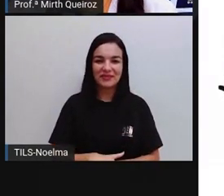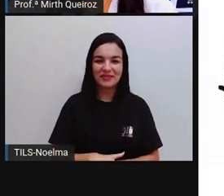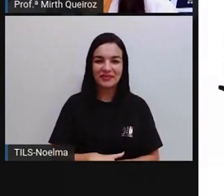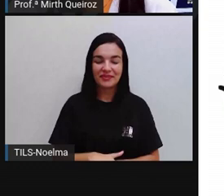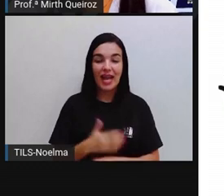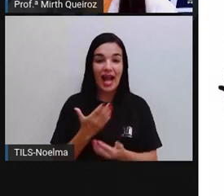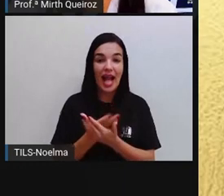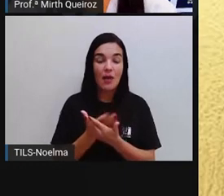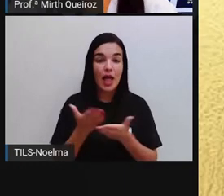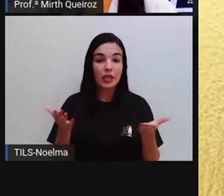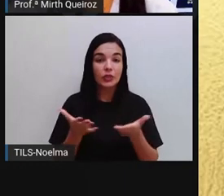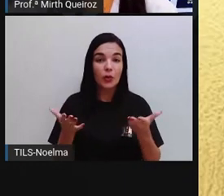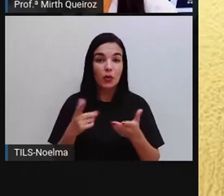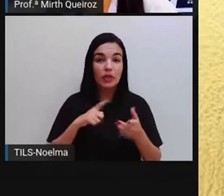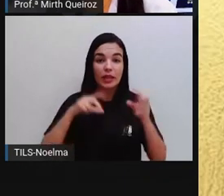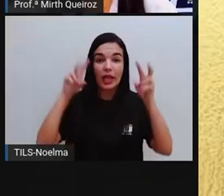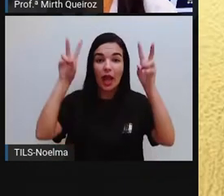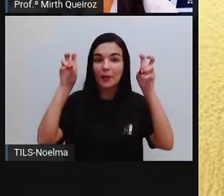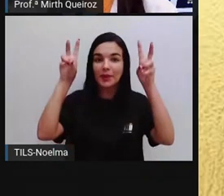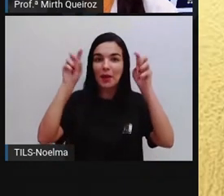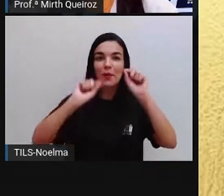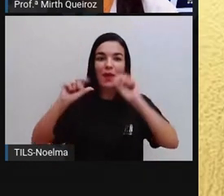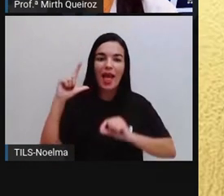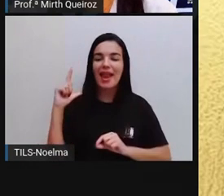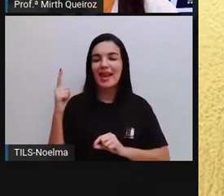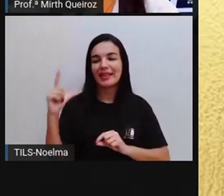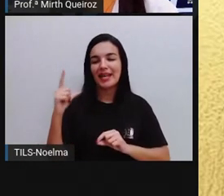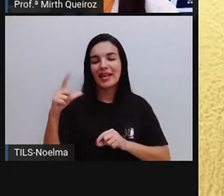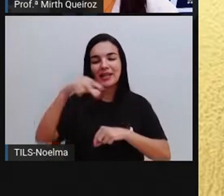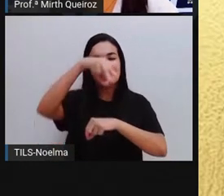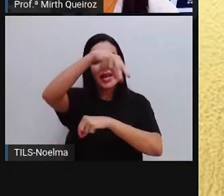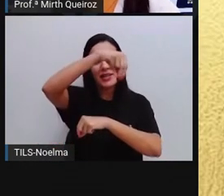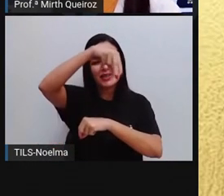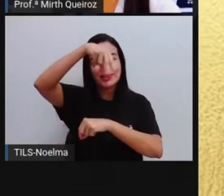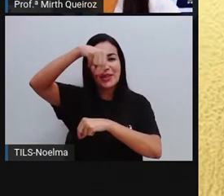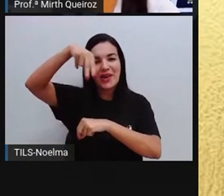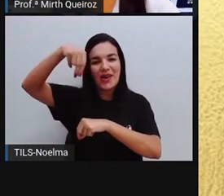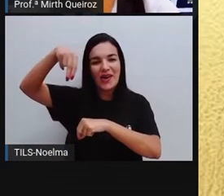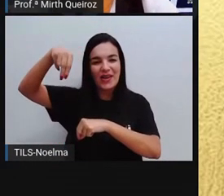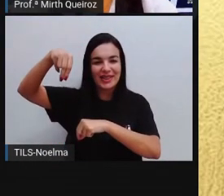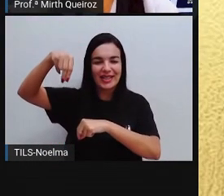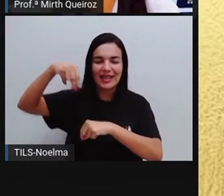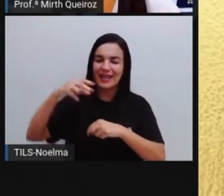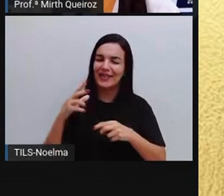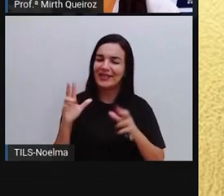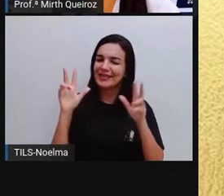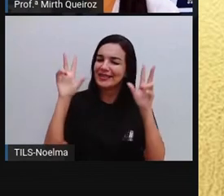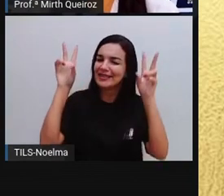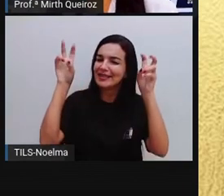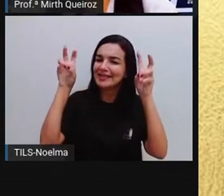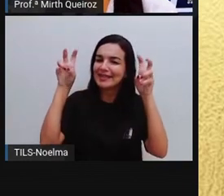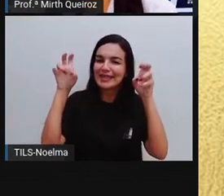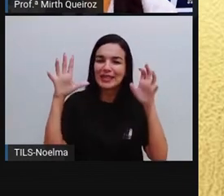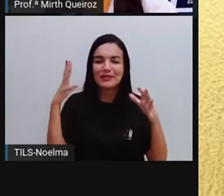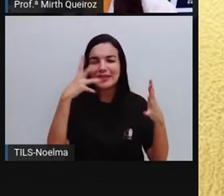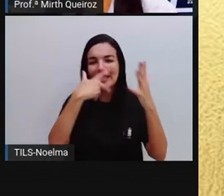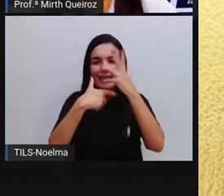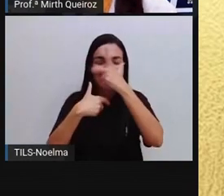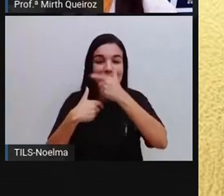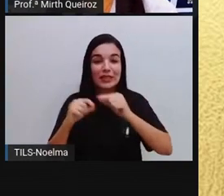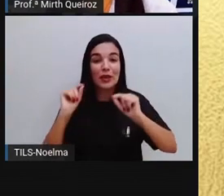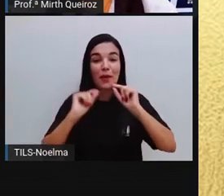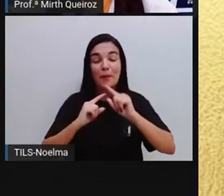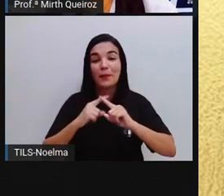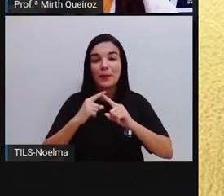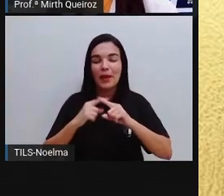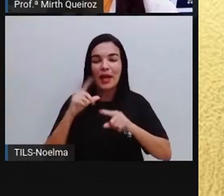Na aula de hoje nós falaremos sobre a literatura de cordel. Que tema interessante, né? A literatura de